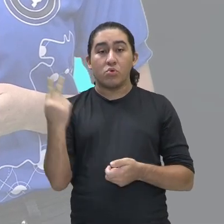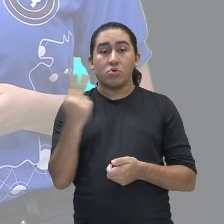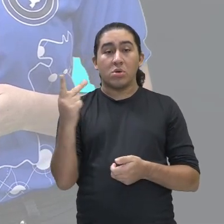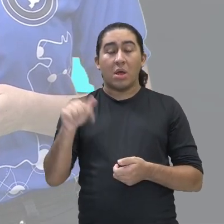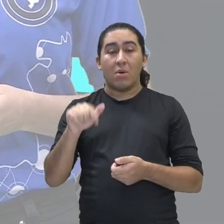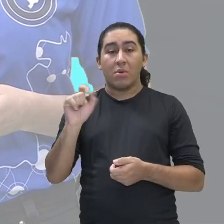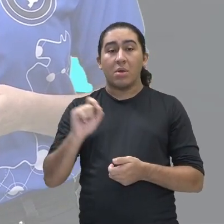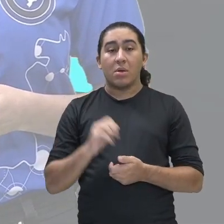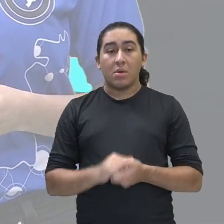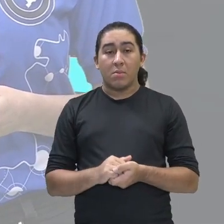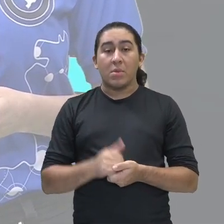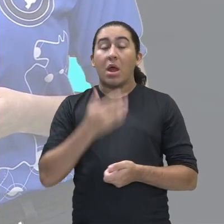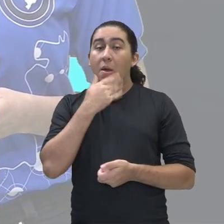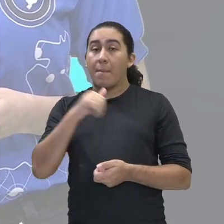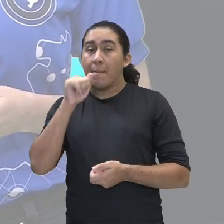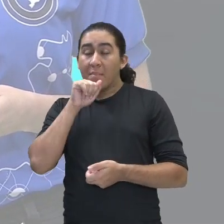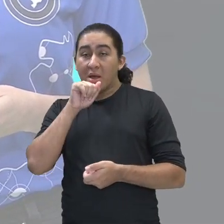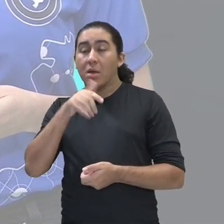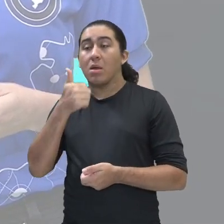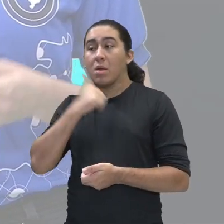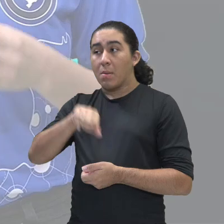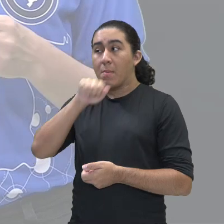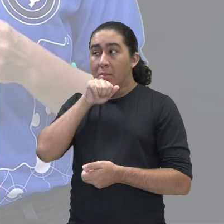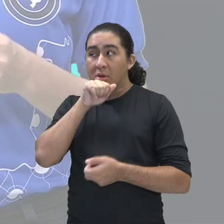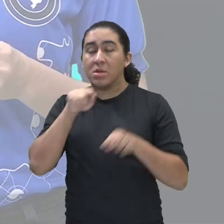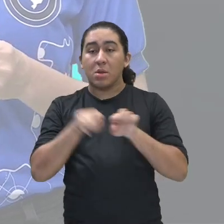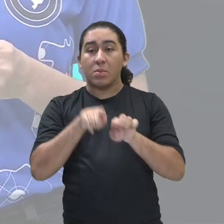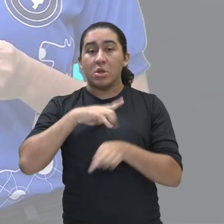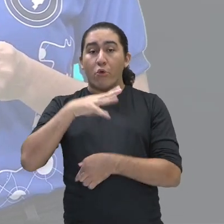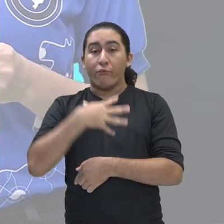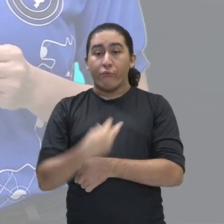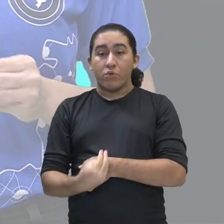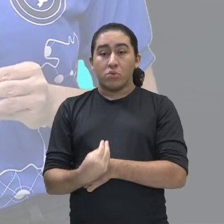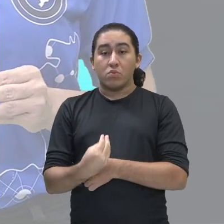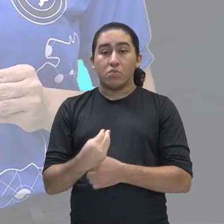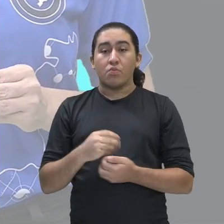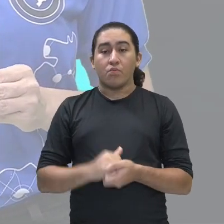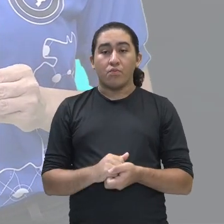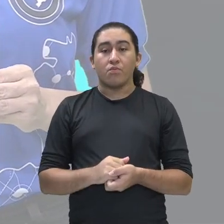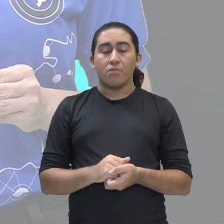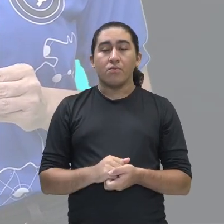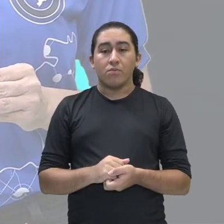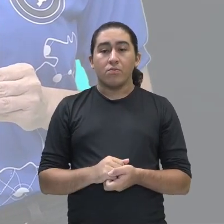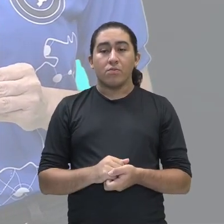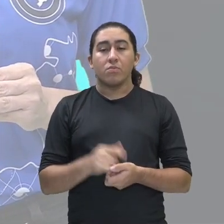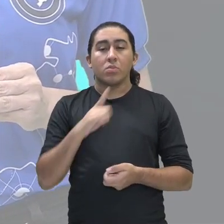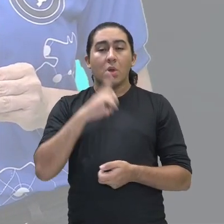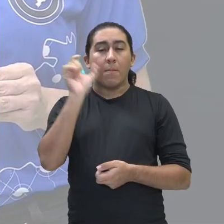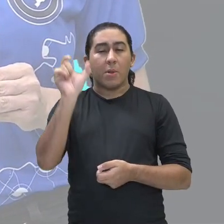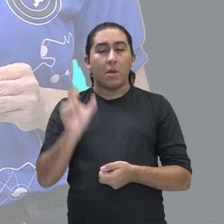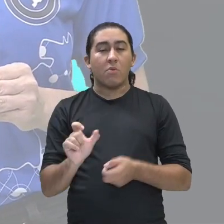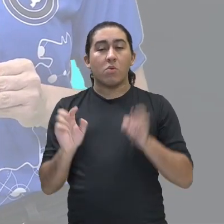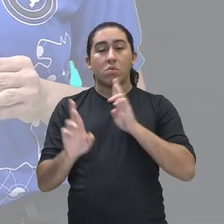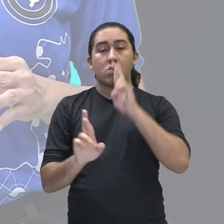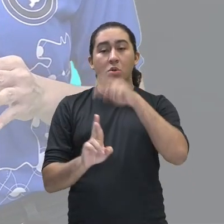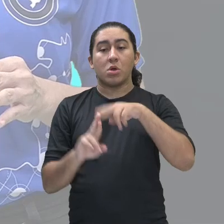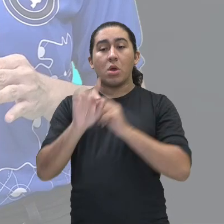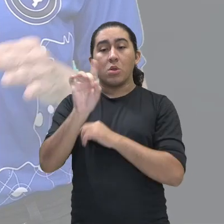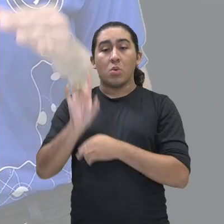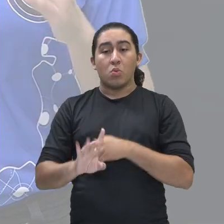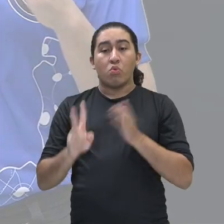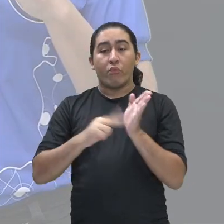aí descendo aqui, eles são os filhos dos dois, ok? Então, você tem as palavras aqui relacionadas a esse